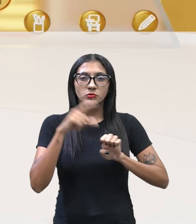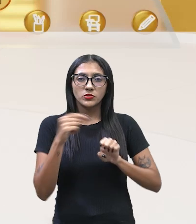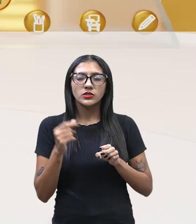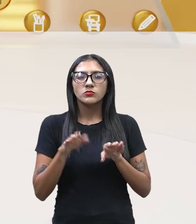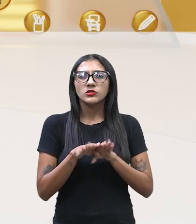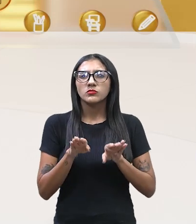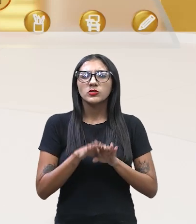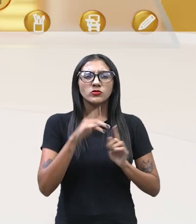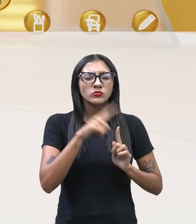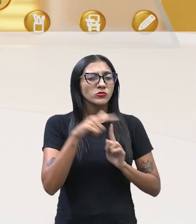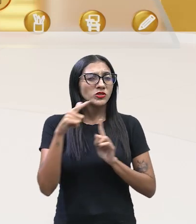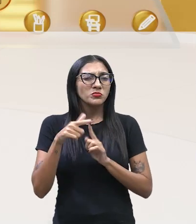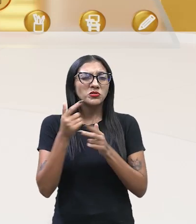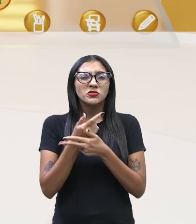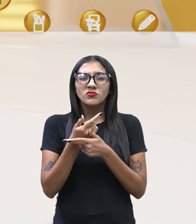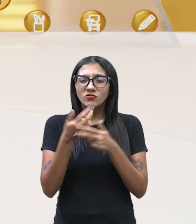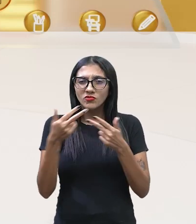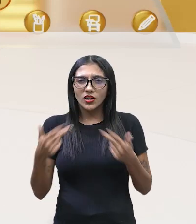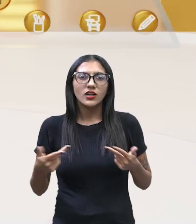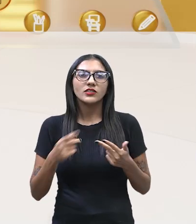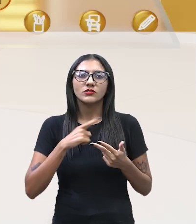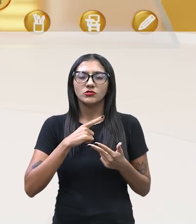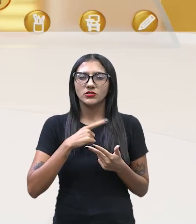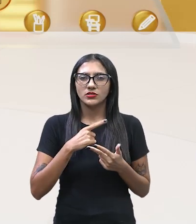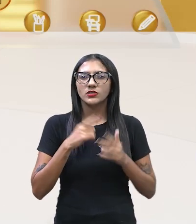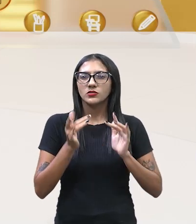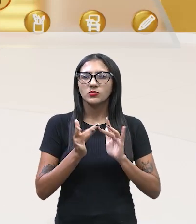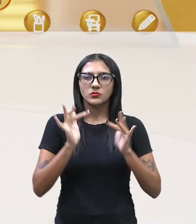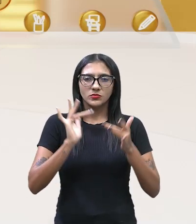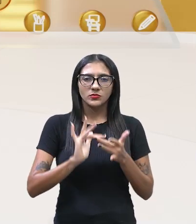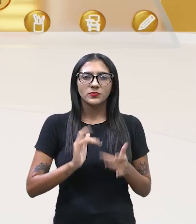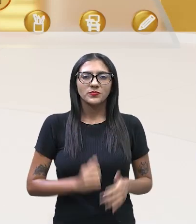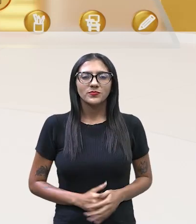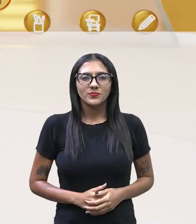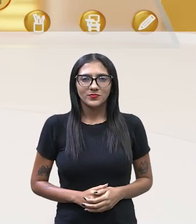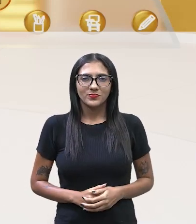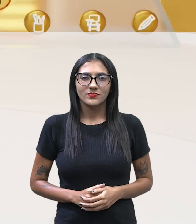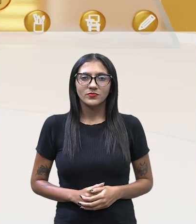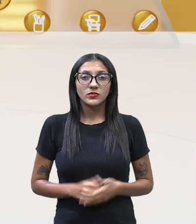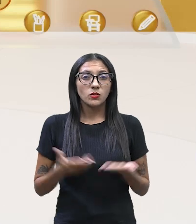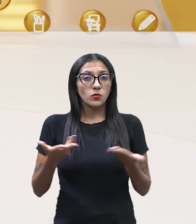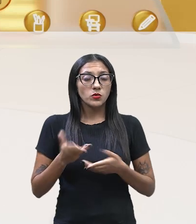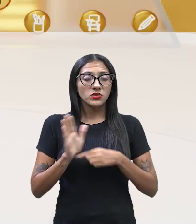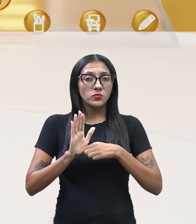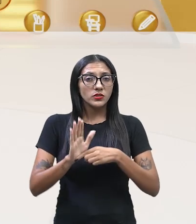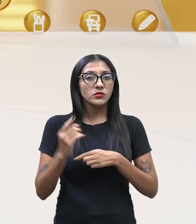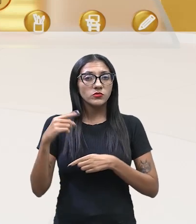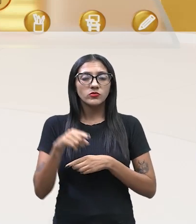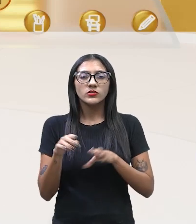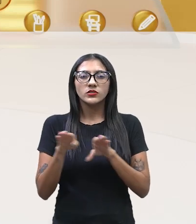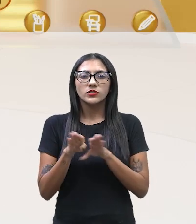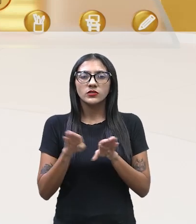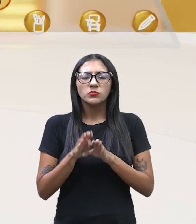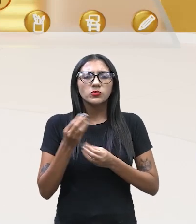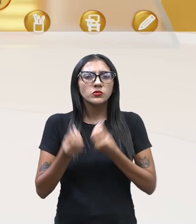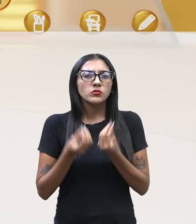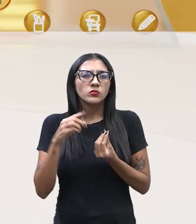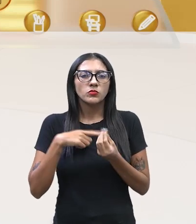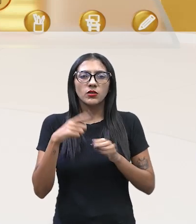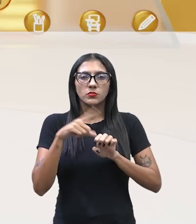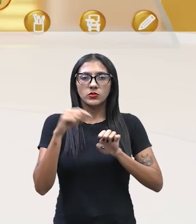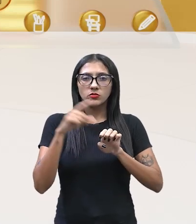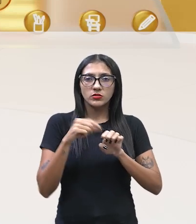tipos existentes de empreendedorismo, né? E hoje a gente vai trazer aqui para vocês um pouco sobre o